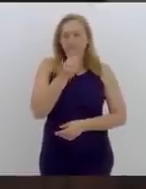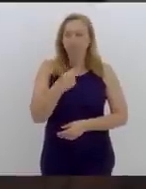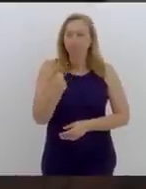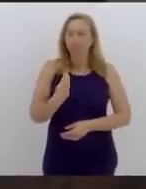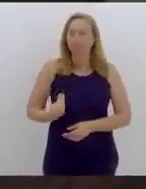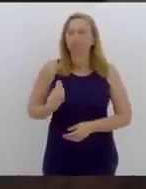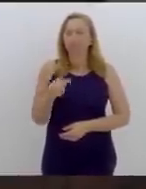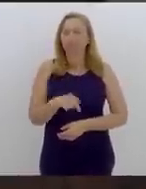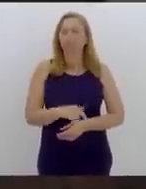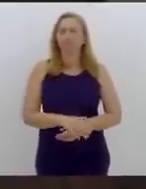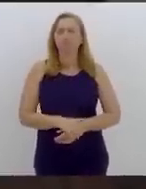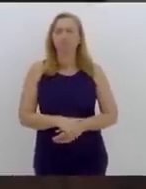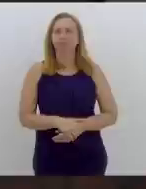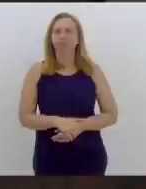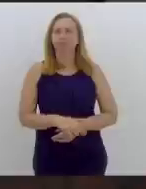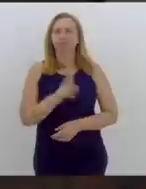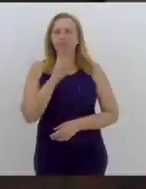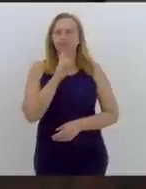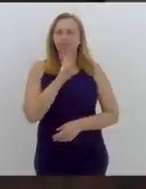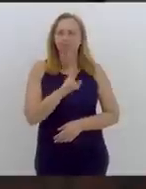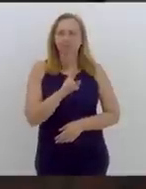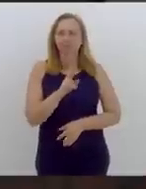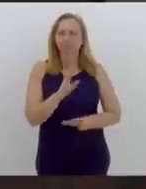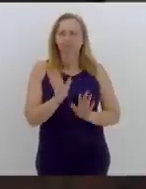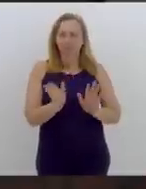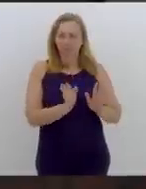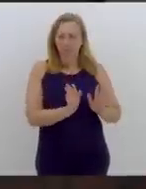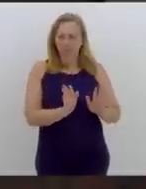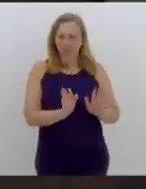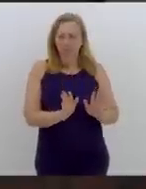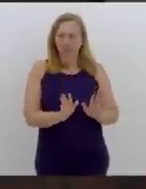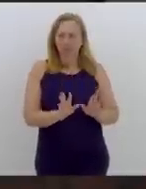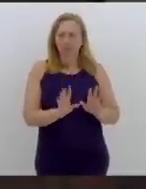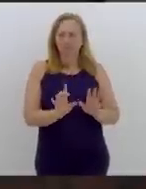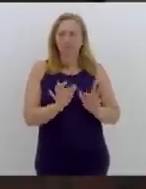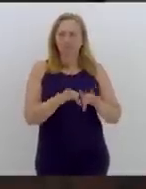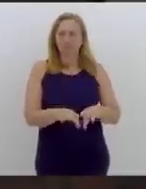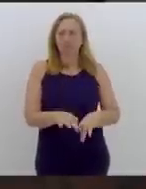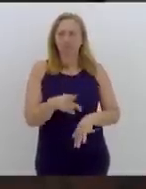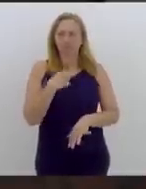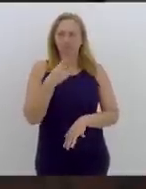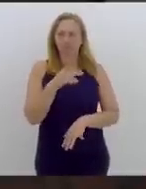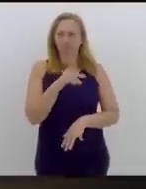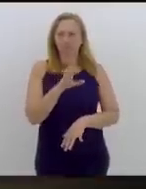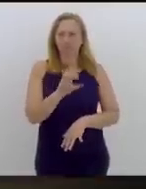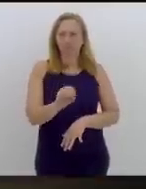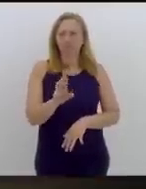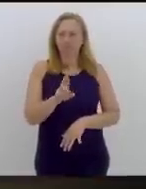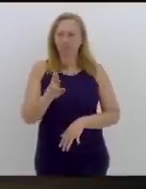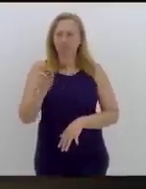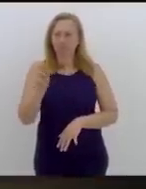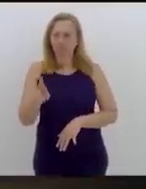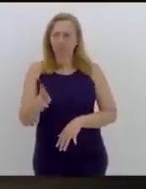aqui respeitando isso aqui então sou encerra a sua fala o corredor